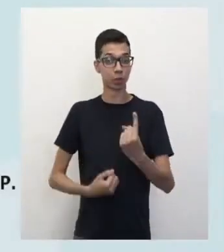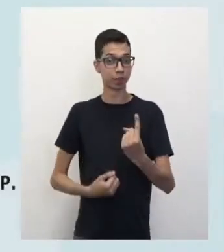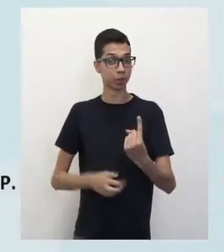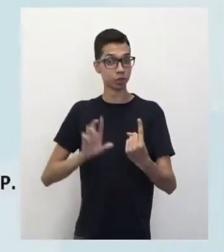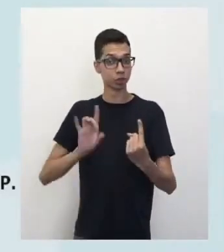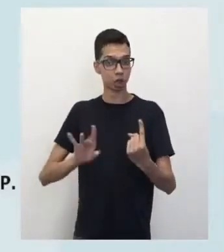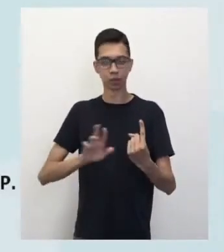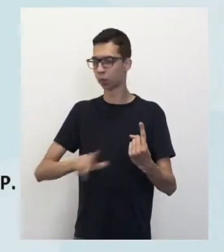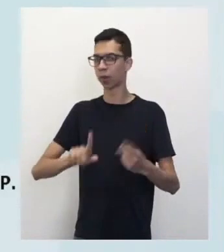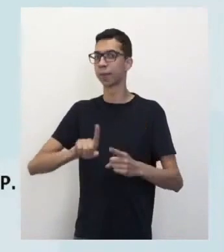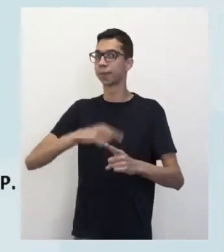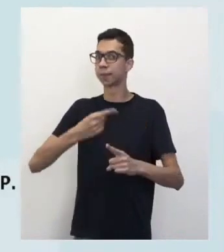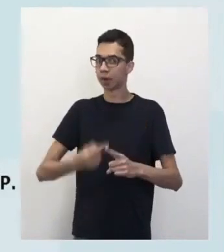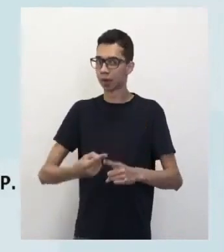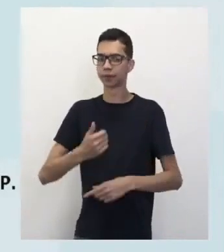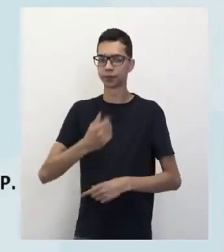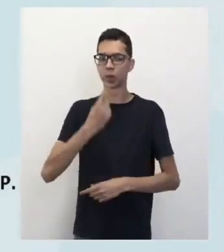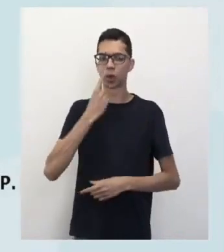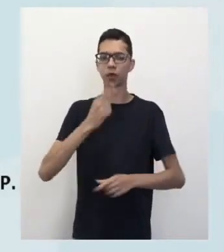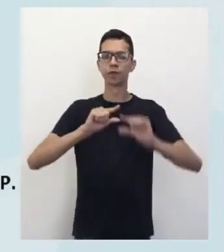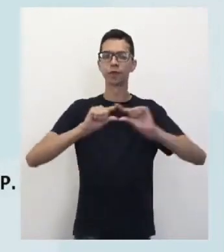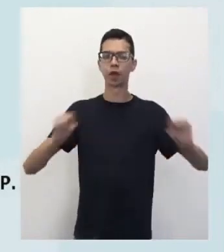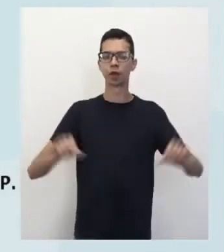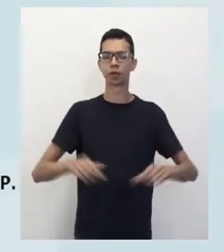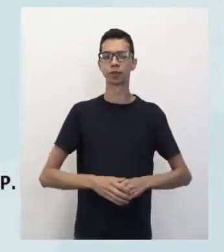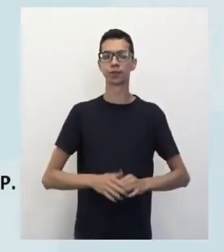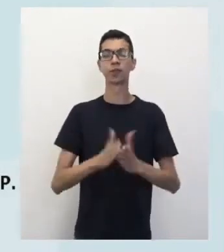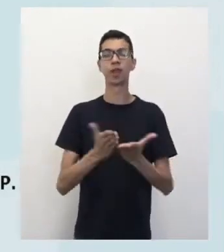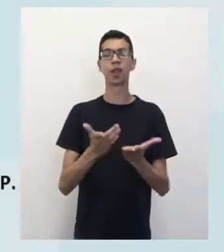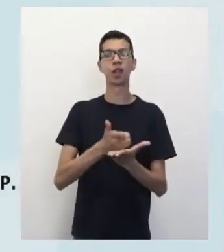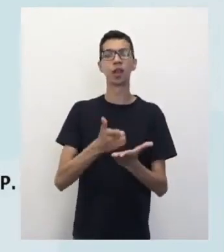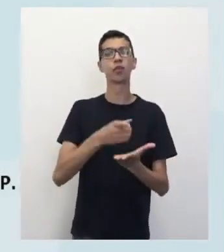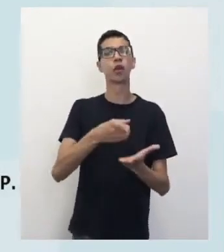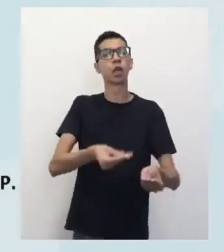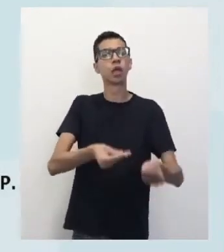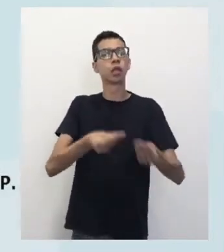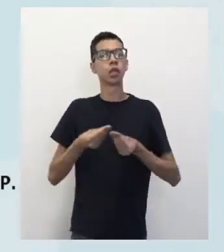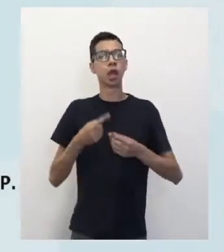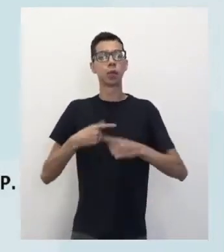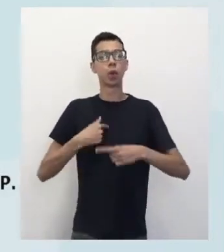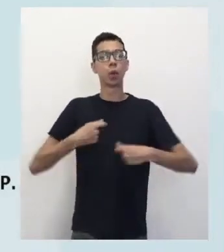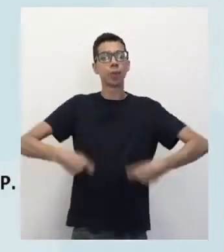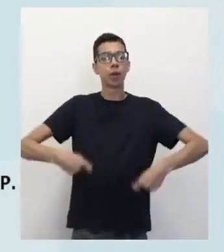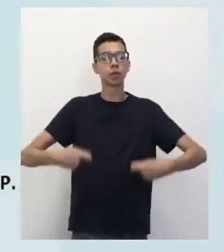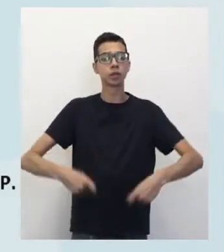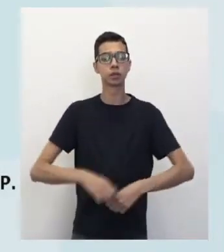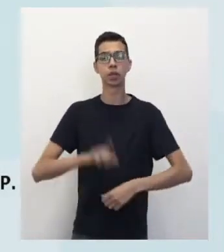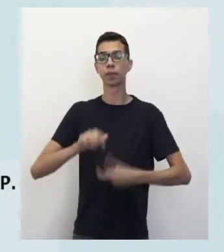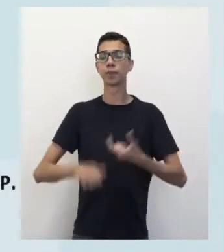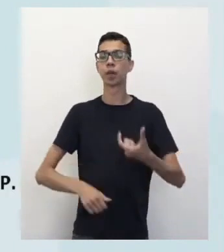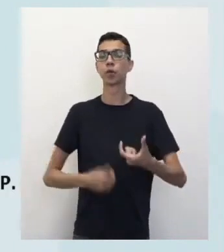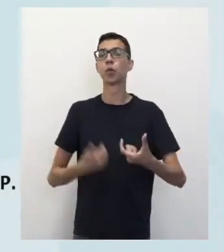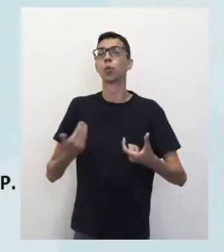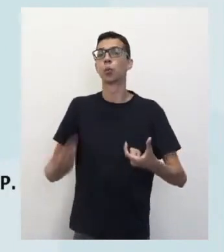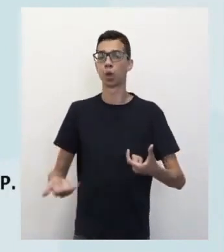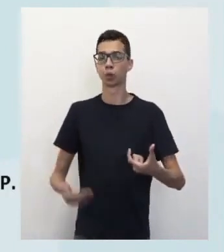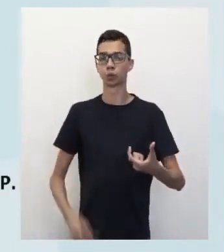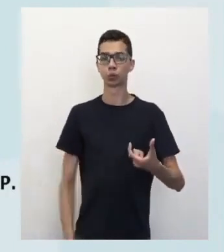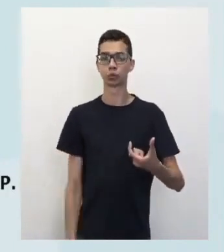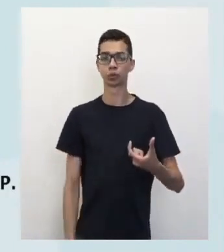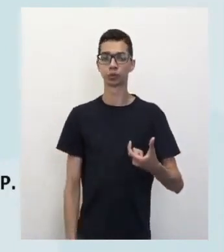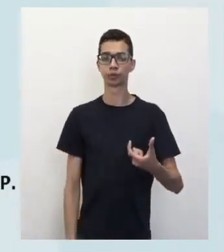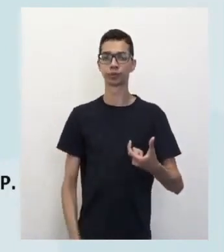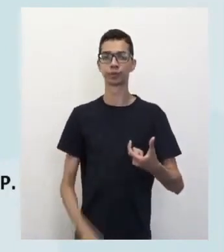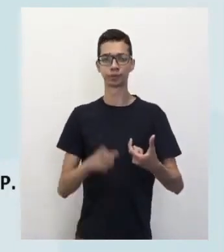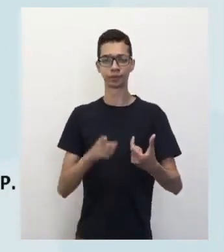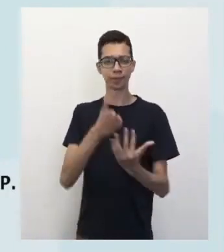devolva-me o livro, estou precisando dele. Qual que é a palavra que você vai colocar encaixar